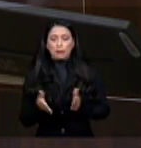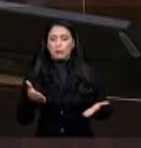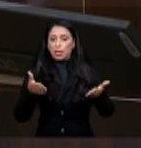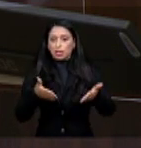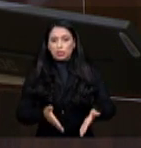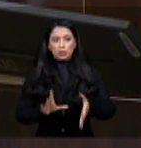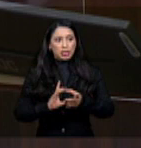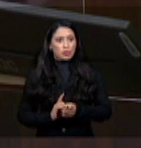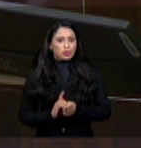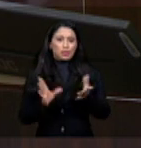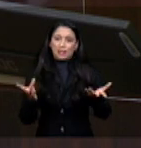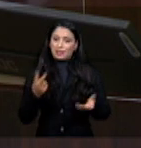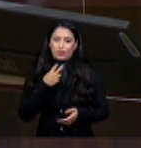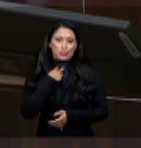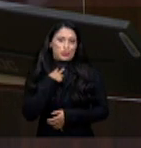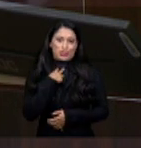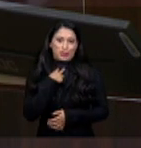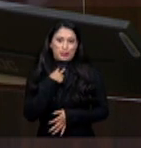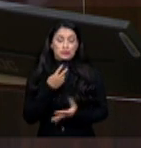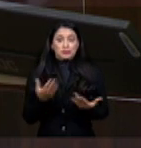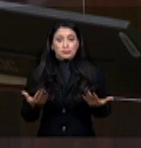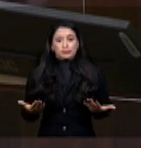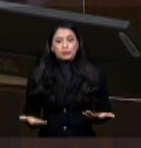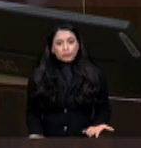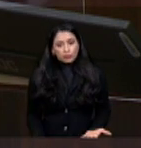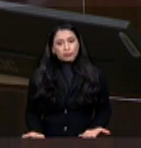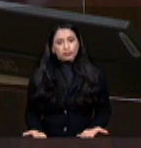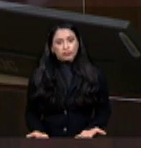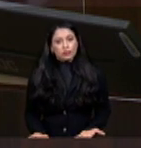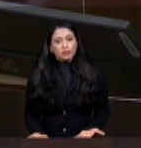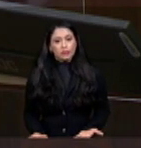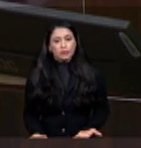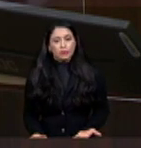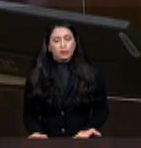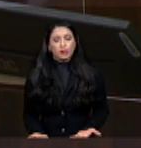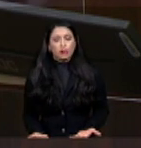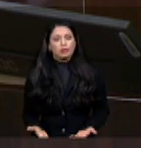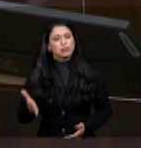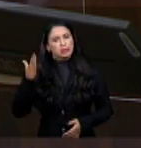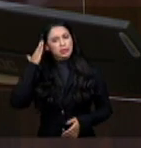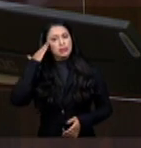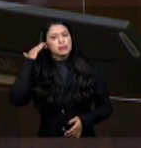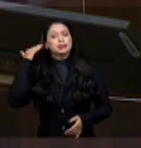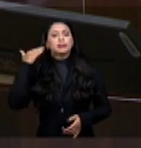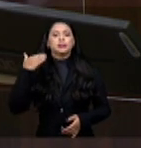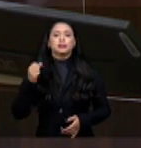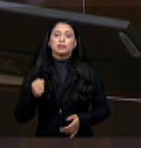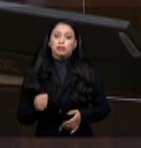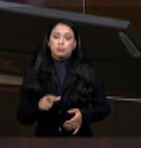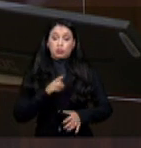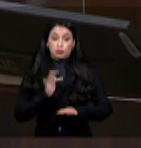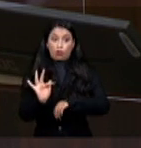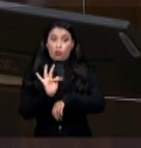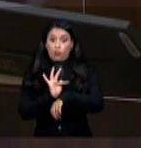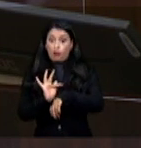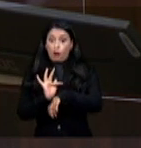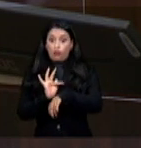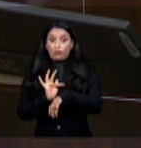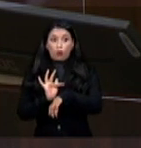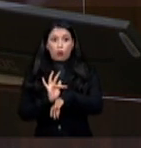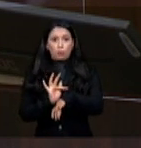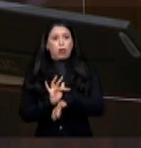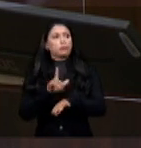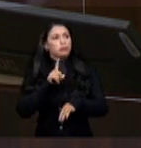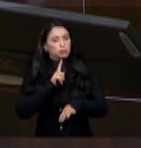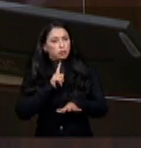processo democrático e e é verdade é que o que por um lado o reconhecimento né formal dessa a